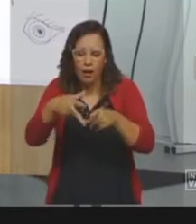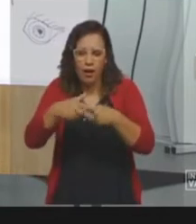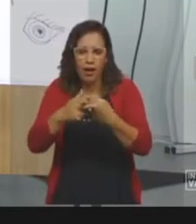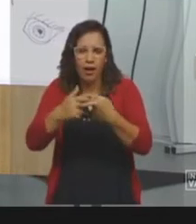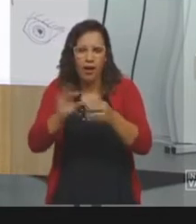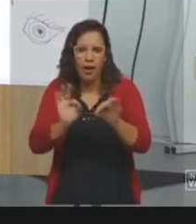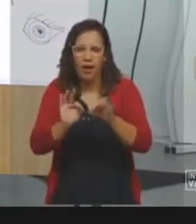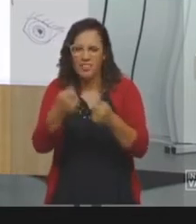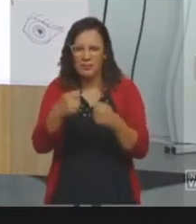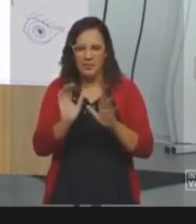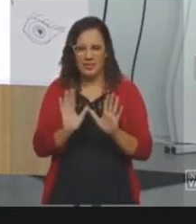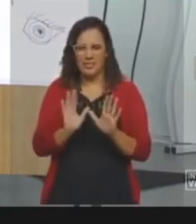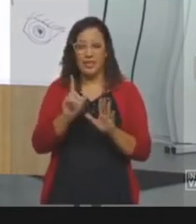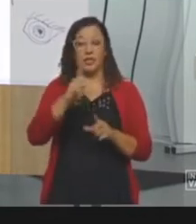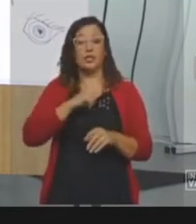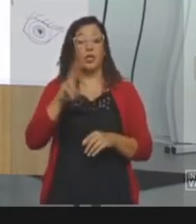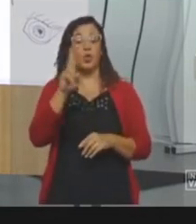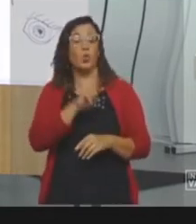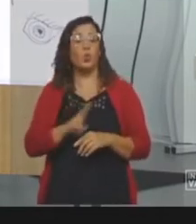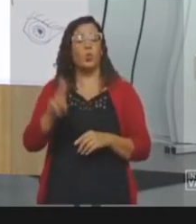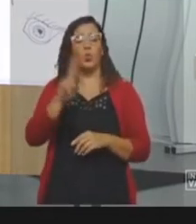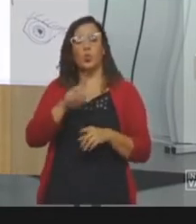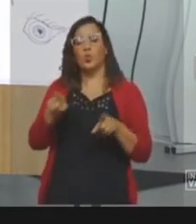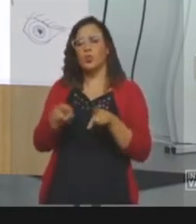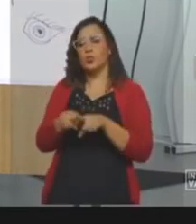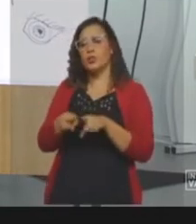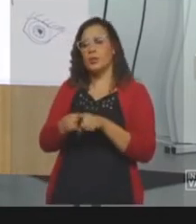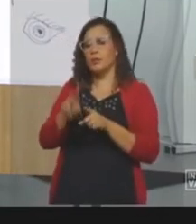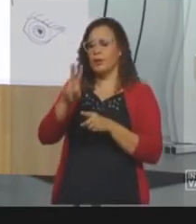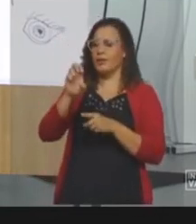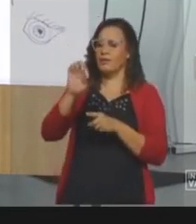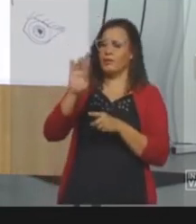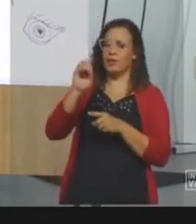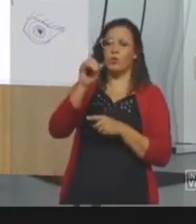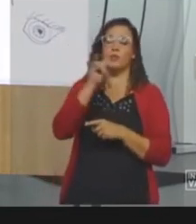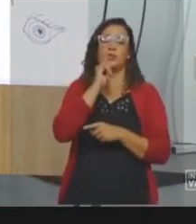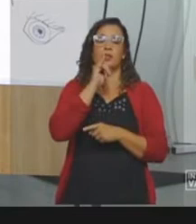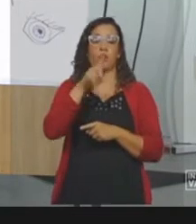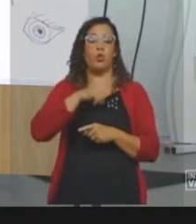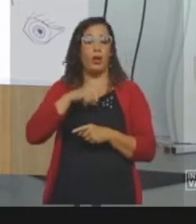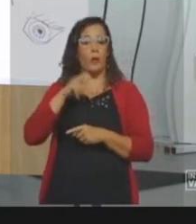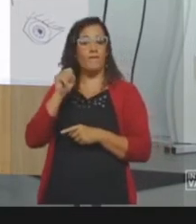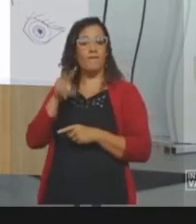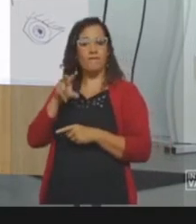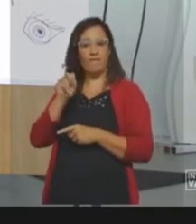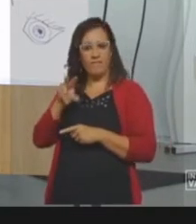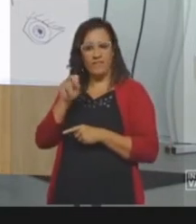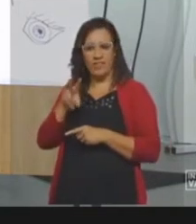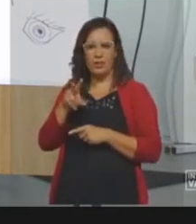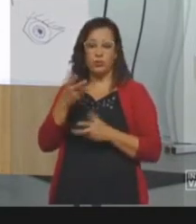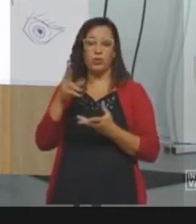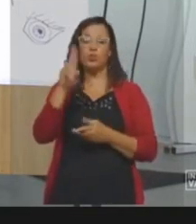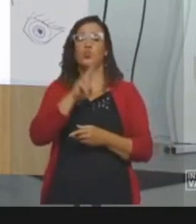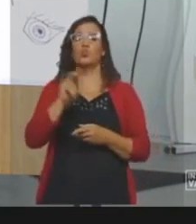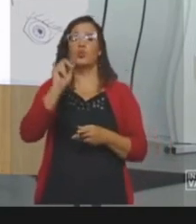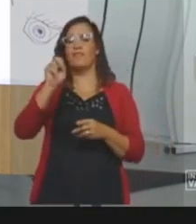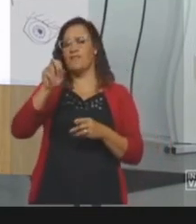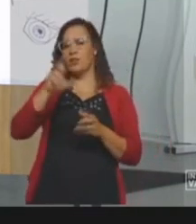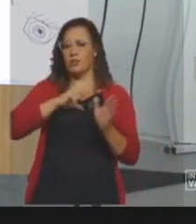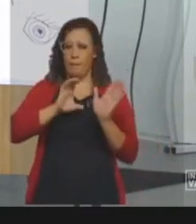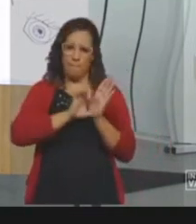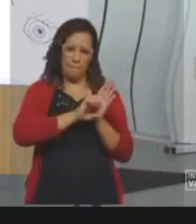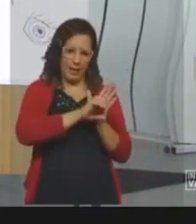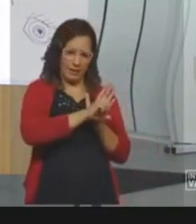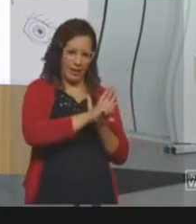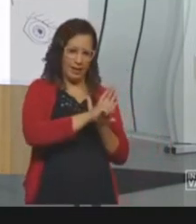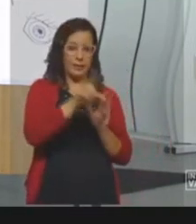existe ainda o uso de vetores. O vírus, por exemplo, nós aprendemos a manusear muito bem vírus e bactérias.